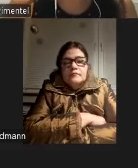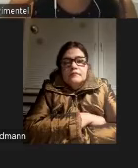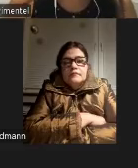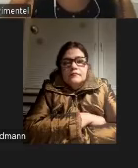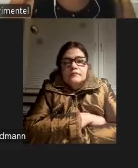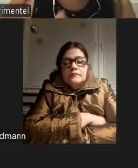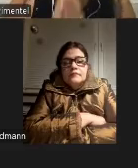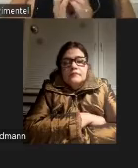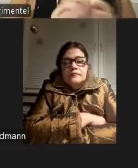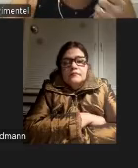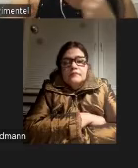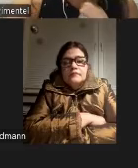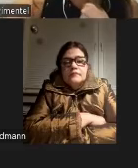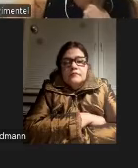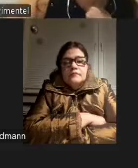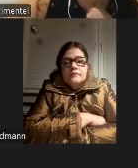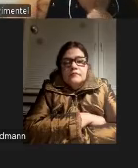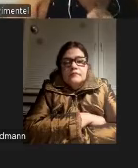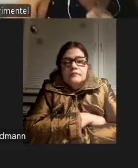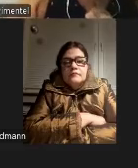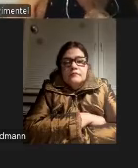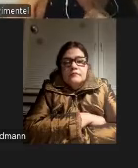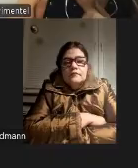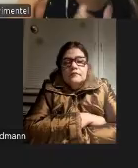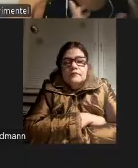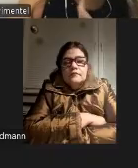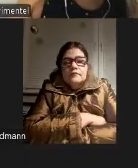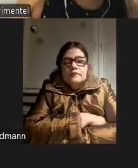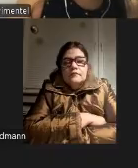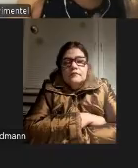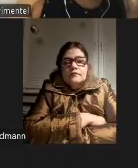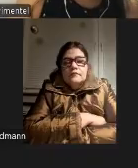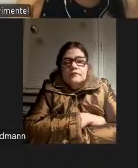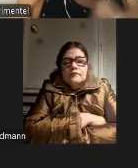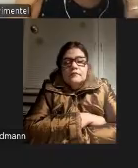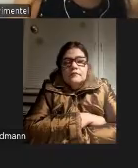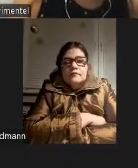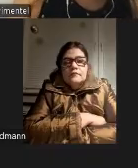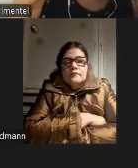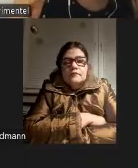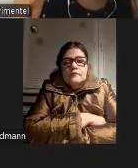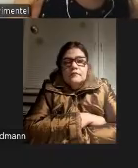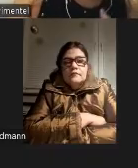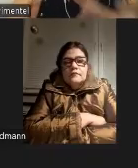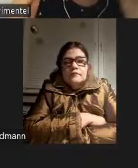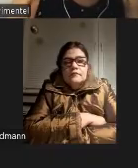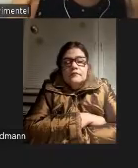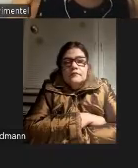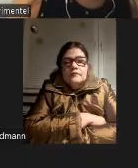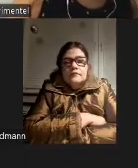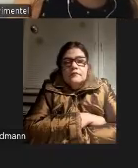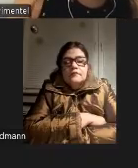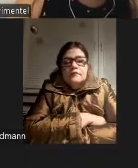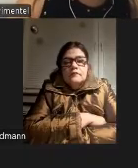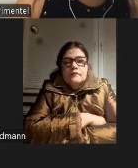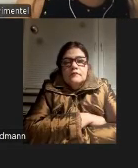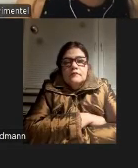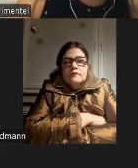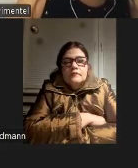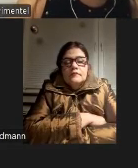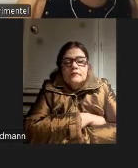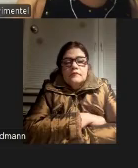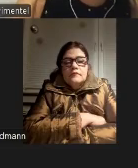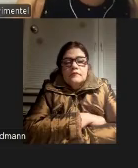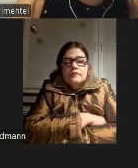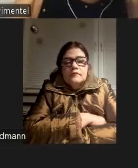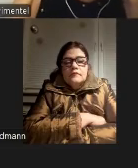pacientes, né? Então, minha gente, não existe a possibilidade da gente não trabalhar, da gente não investigar o sono do